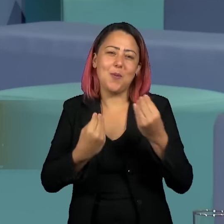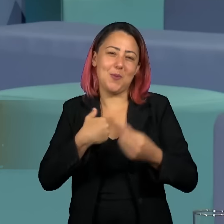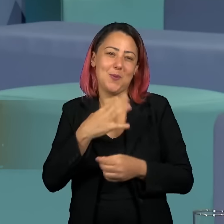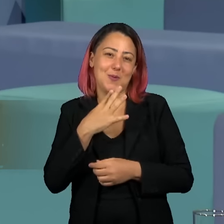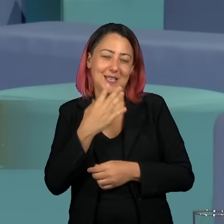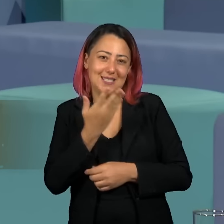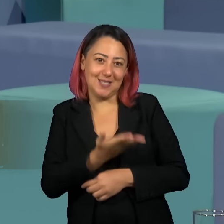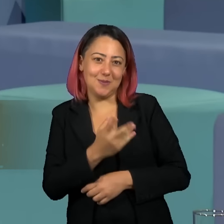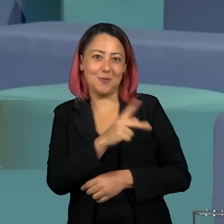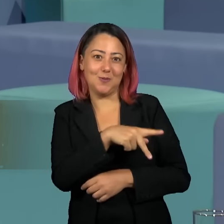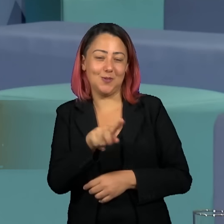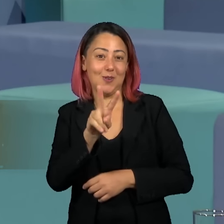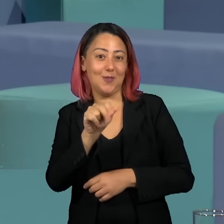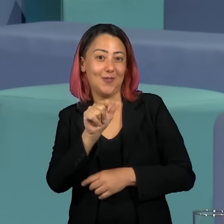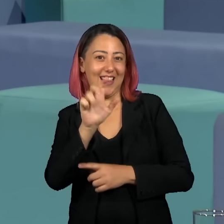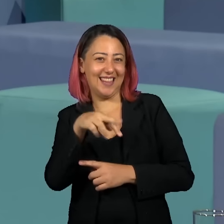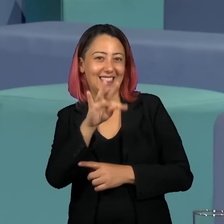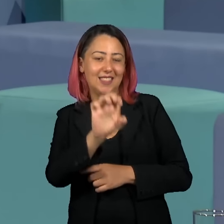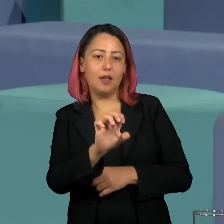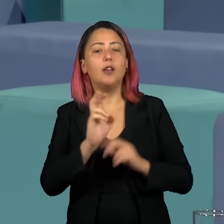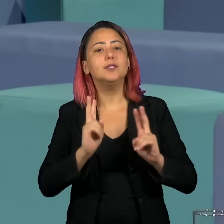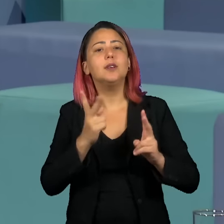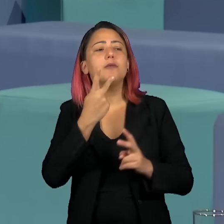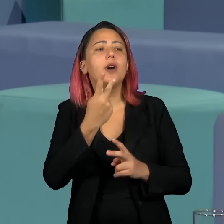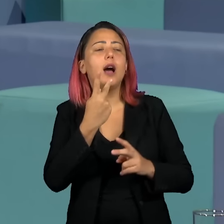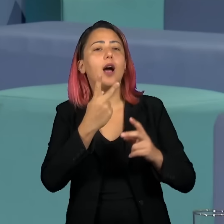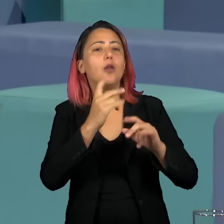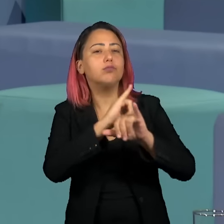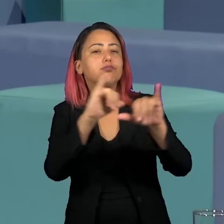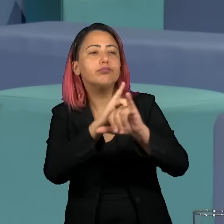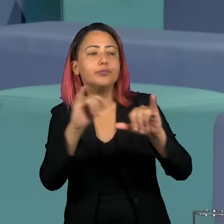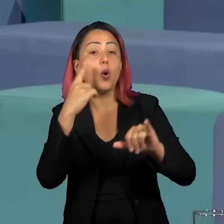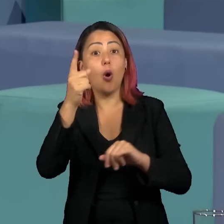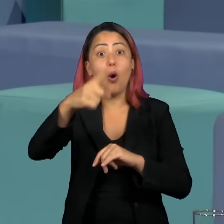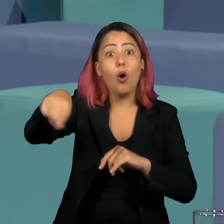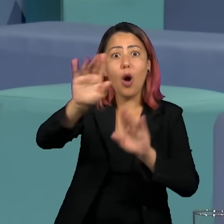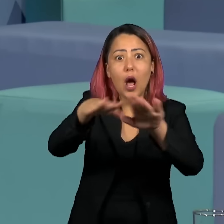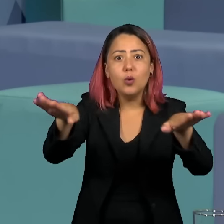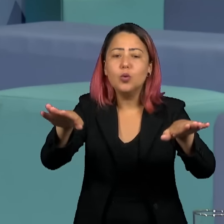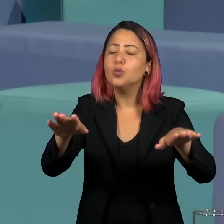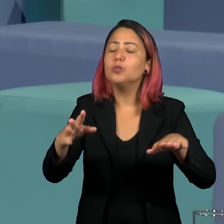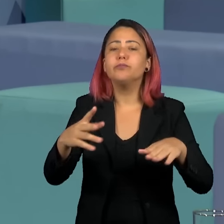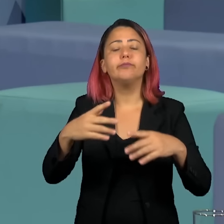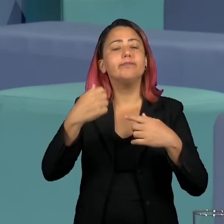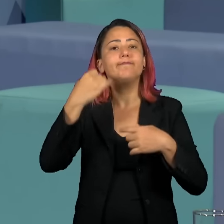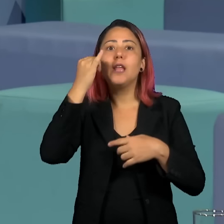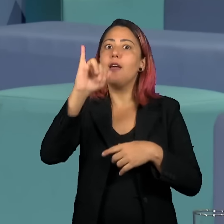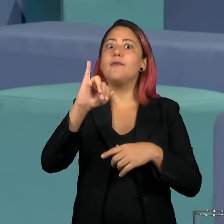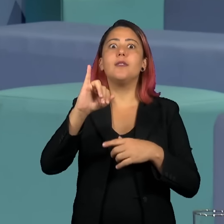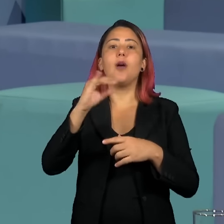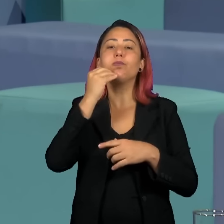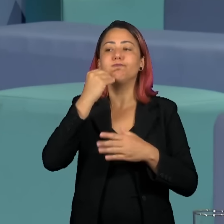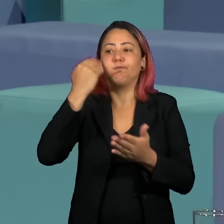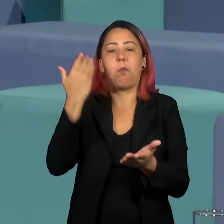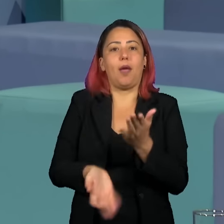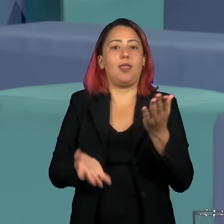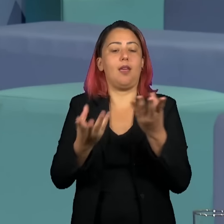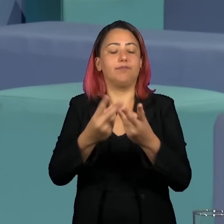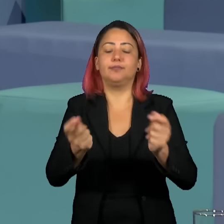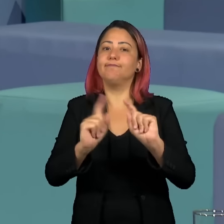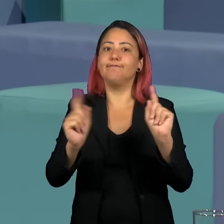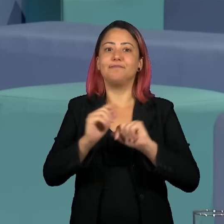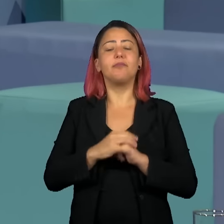valente eu sempre costumo falar paraos meus alunos que vocês não podem perder as oportunidades que acontece por acaso na vida né e eu fui fazer